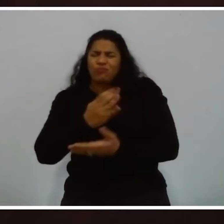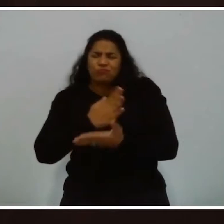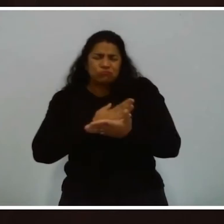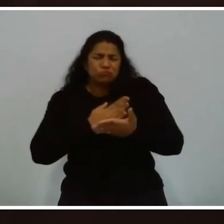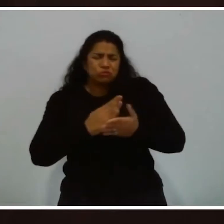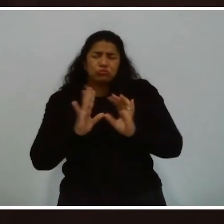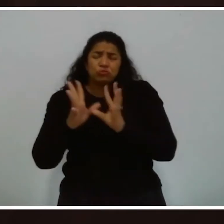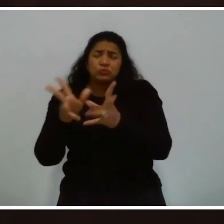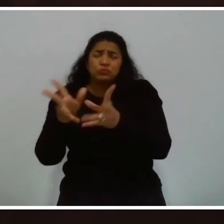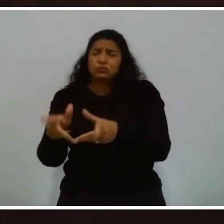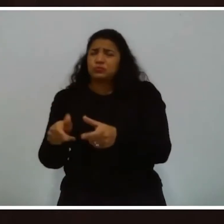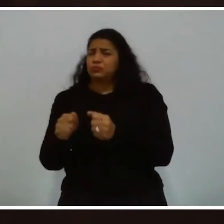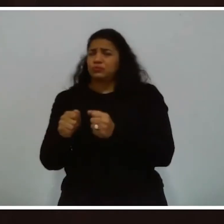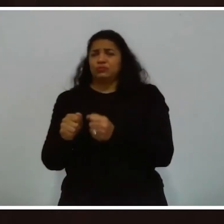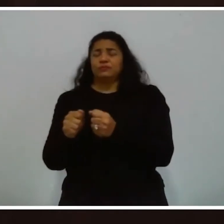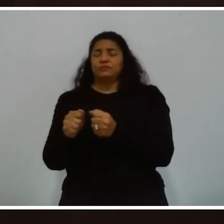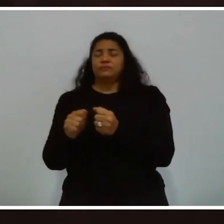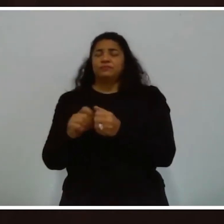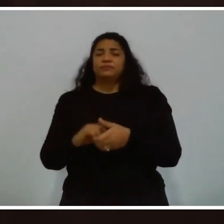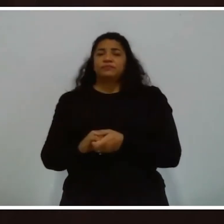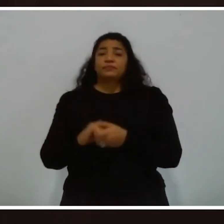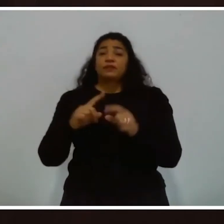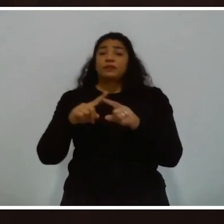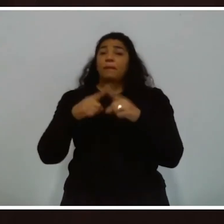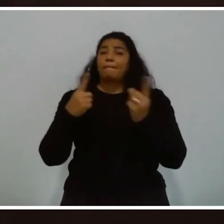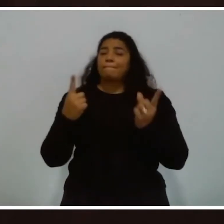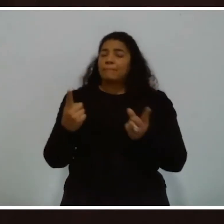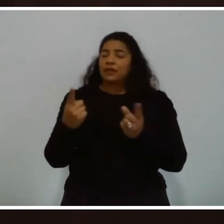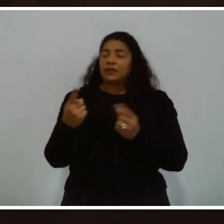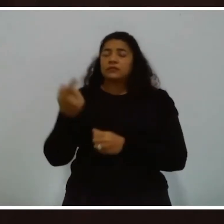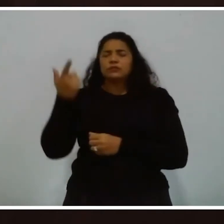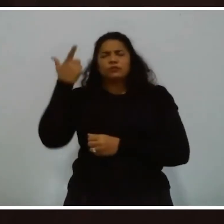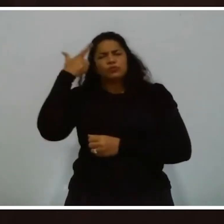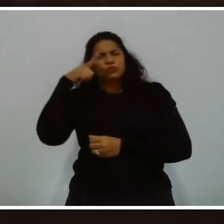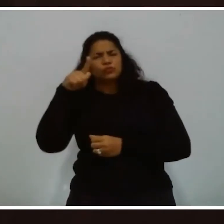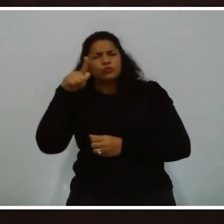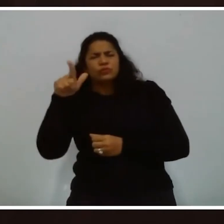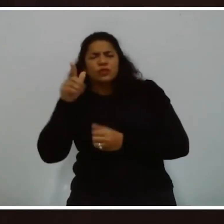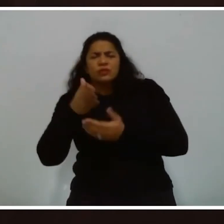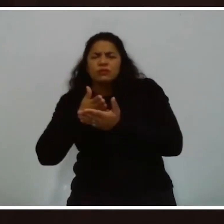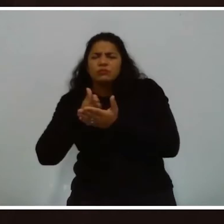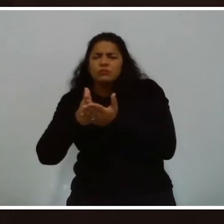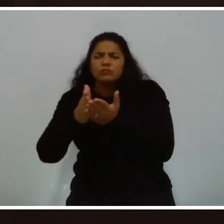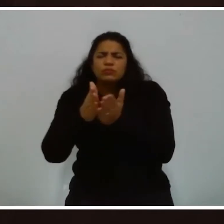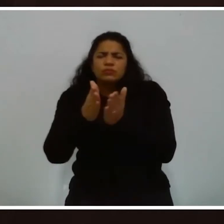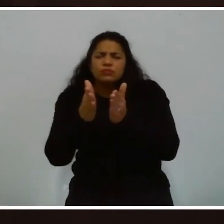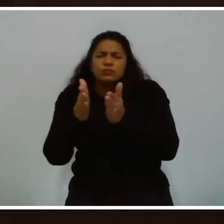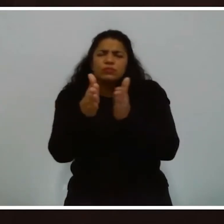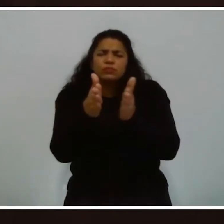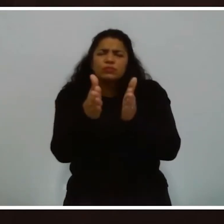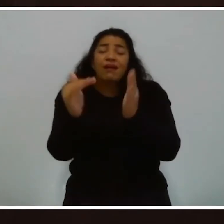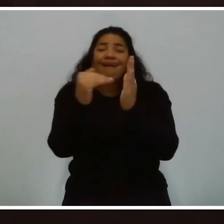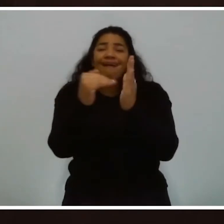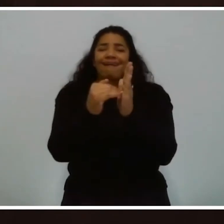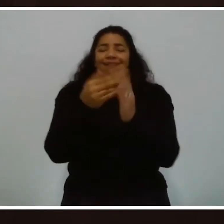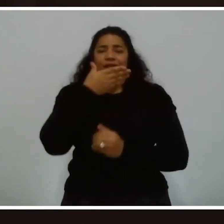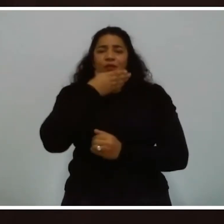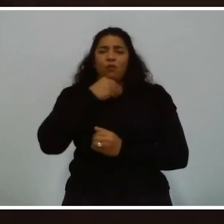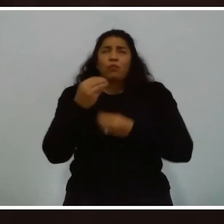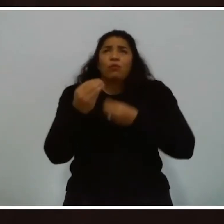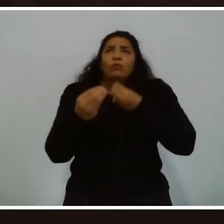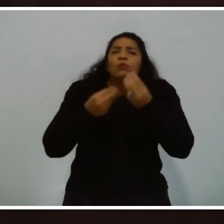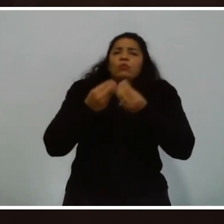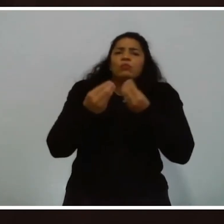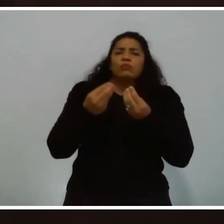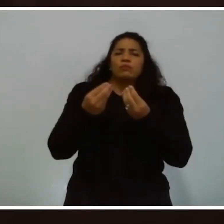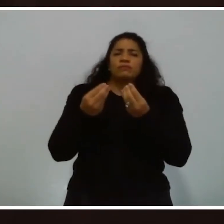origem de tudo. Mas ele consegue, como ele consegue chegar até o homem? Ele não consegue chegar ao homem porque ele